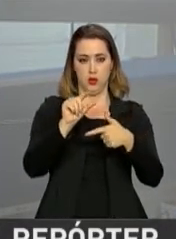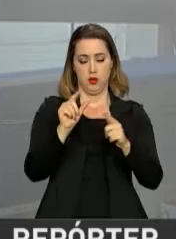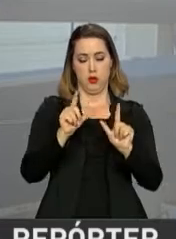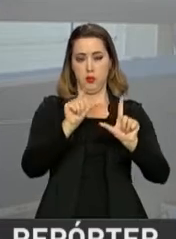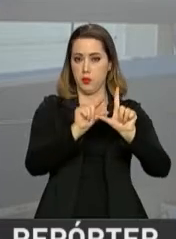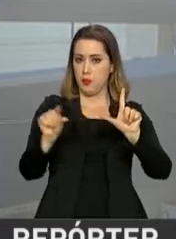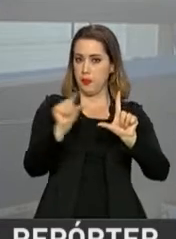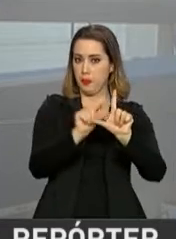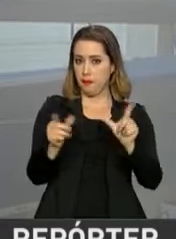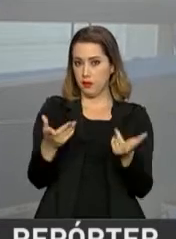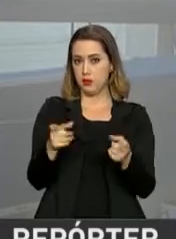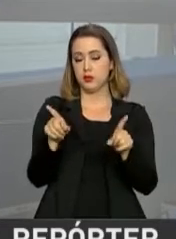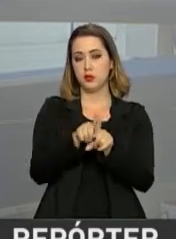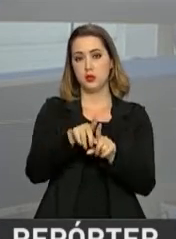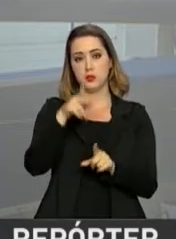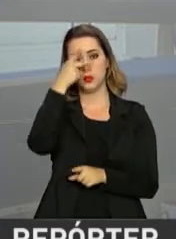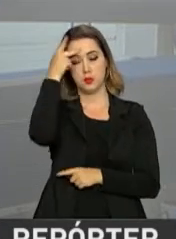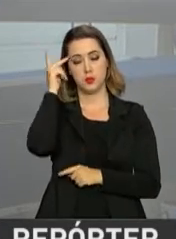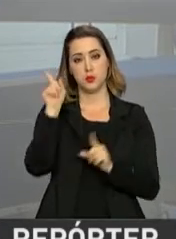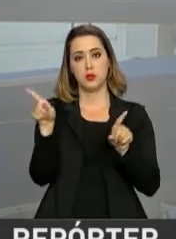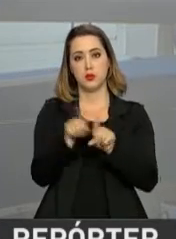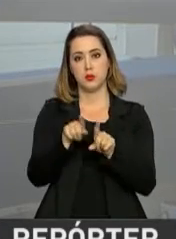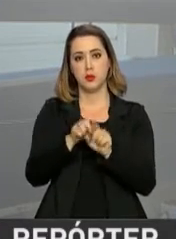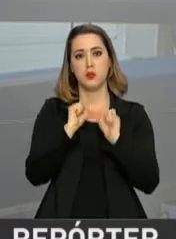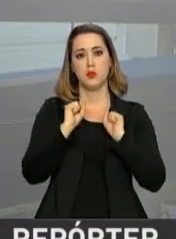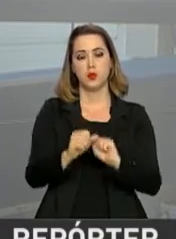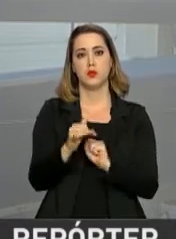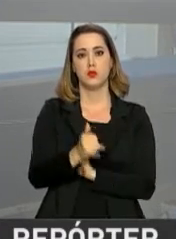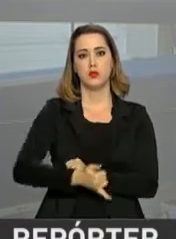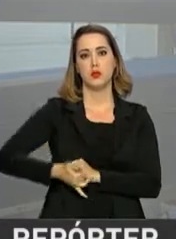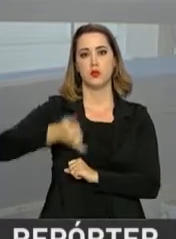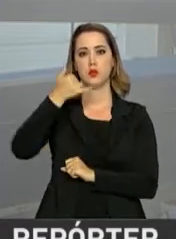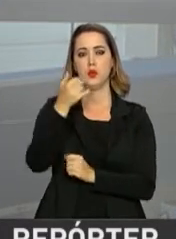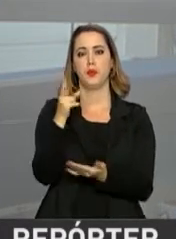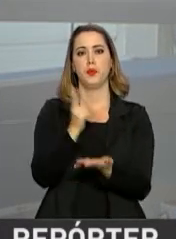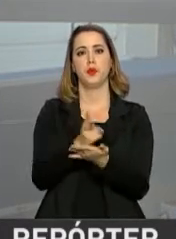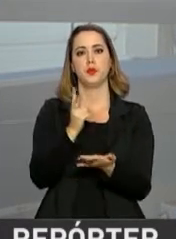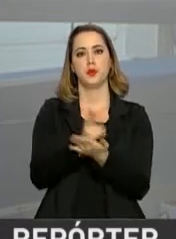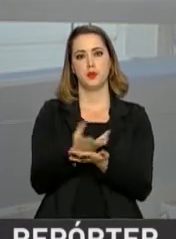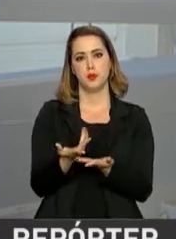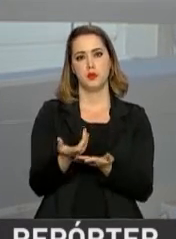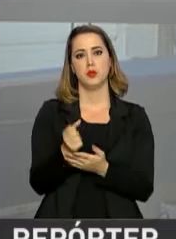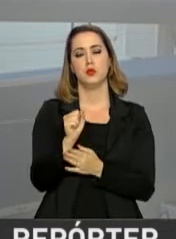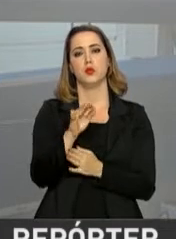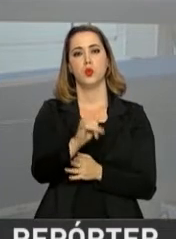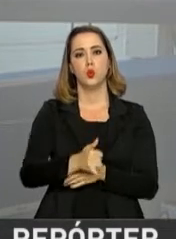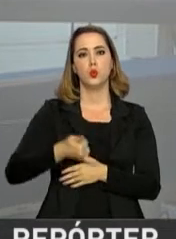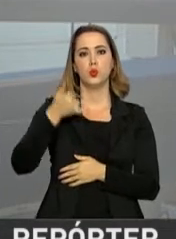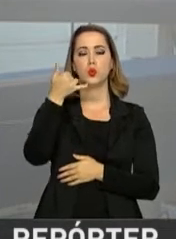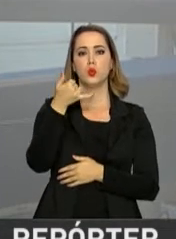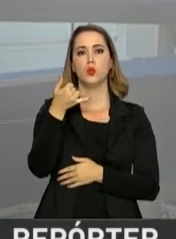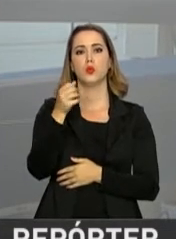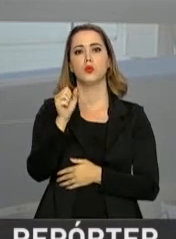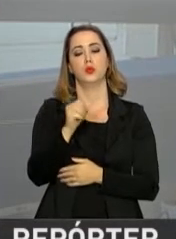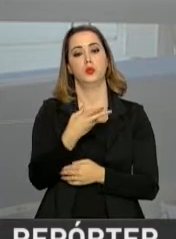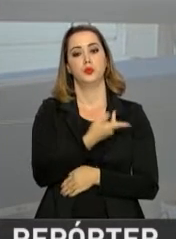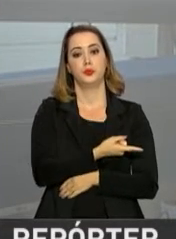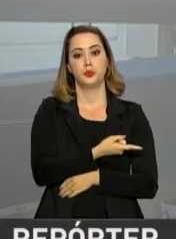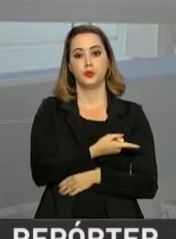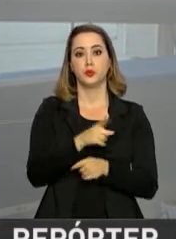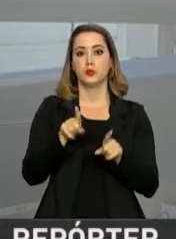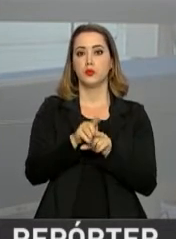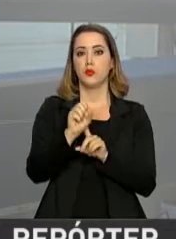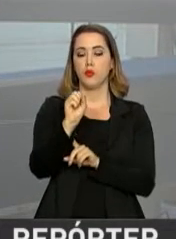atenção o consumidor também deverá fazer a ligação pelo mesmo tipo de aparelho o número para as chamadas é 10 800